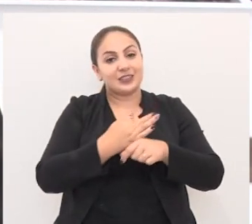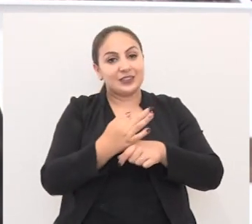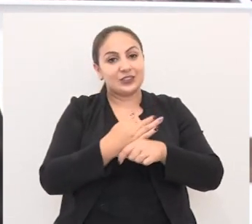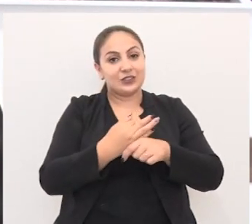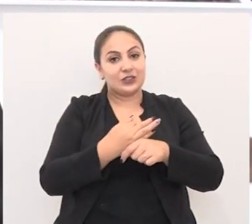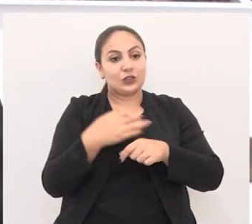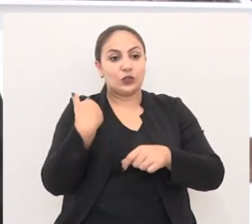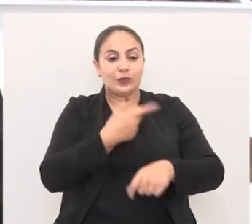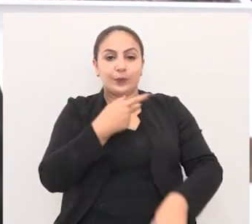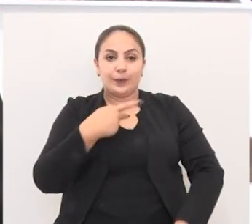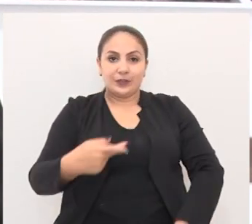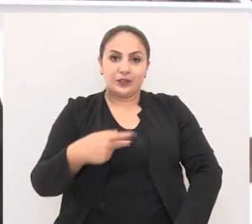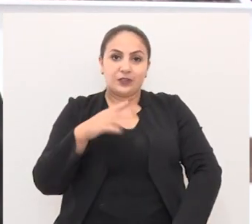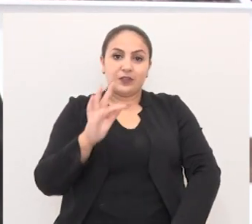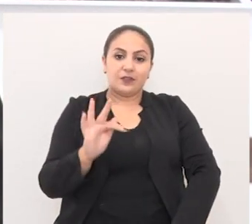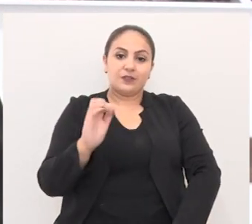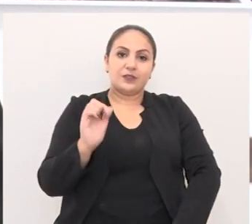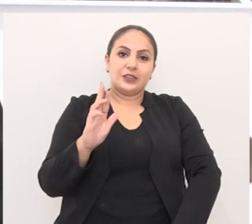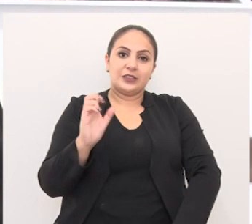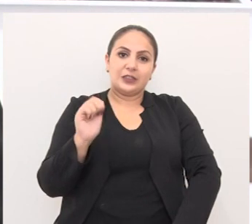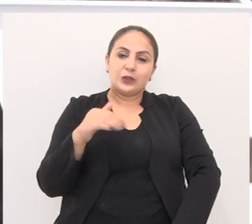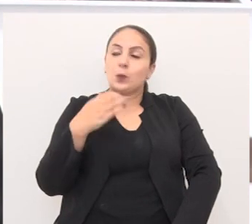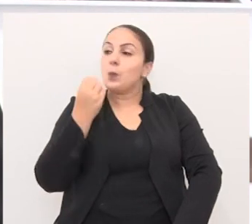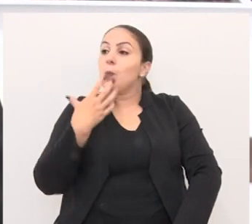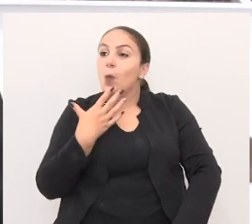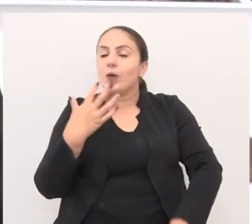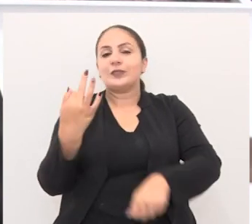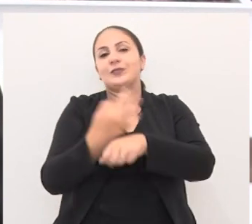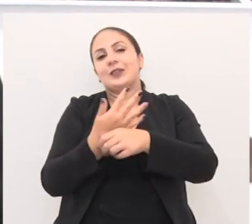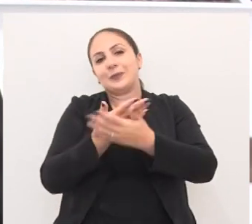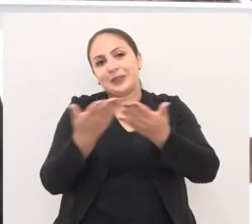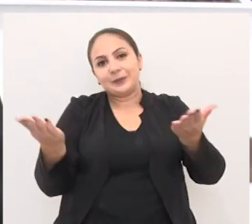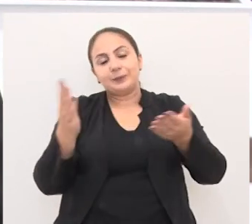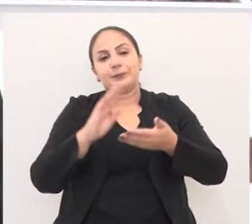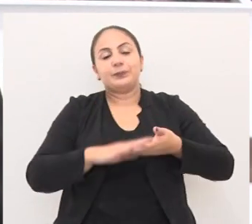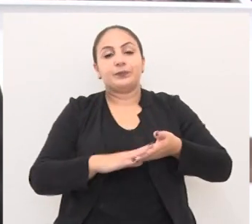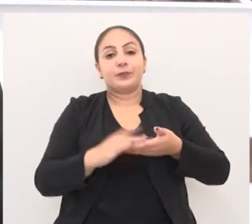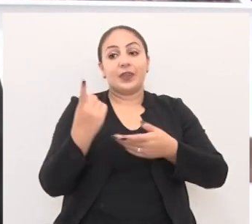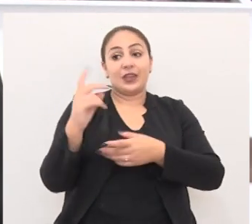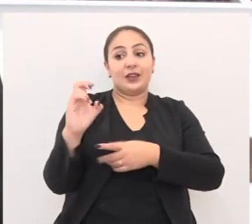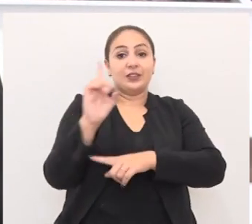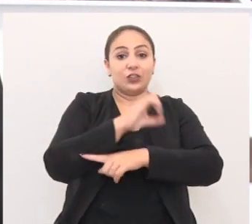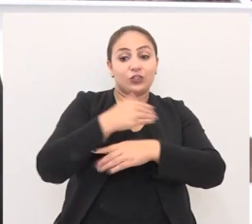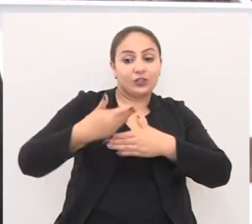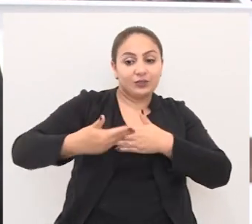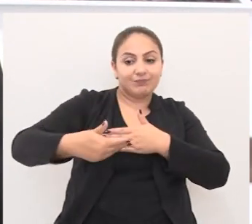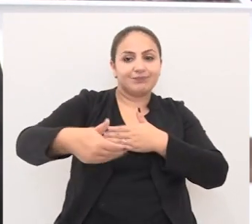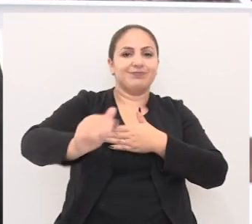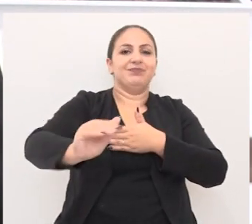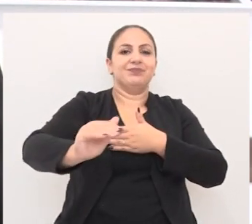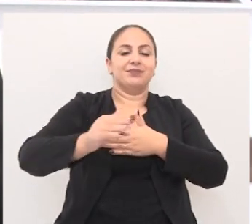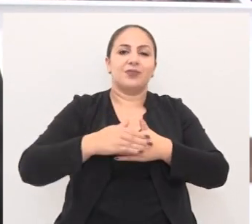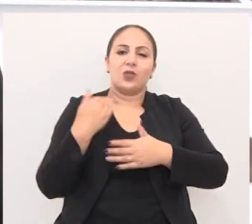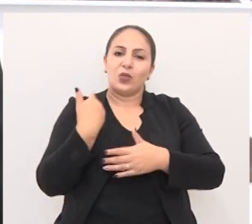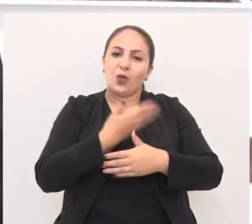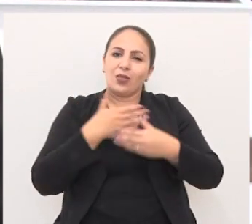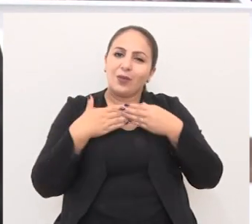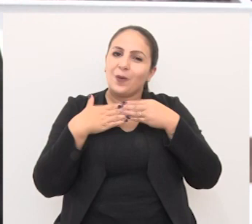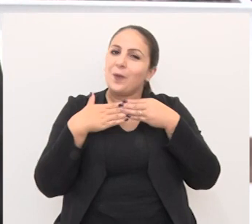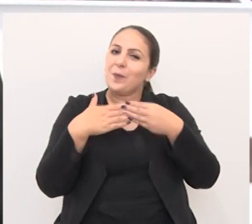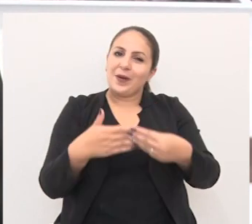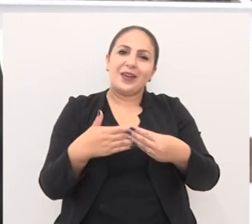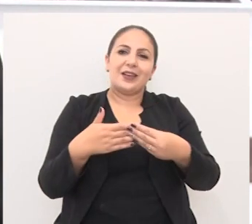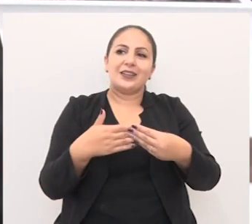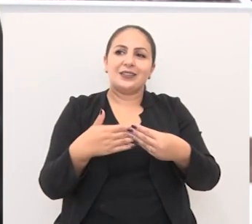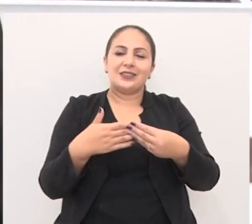presidente, Fernando Rigon. Desde já quero desejar boas férias para eles e com certeza dentro desses 15 dias estaremos aí conduzindo as